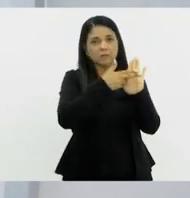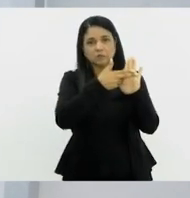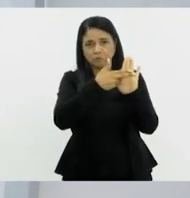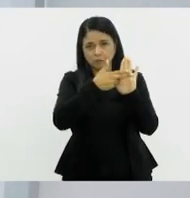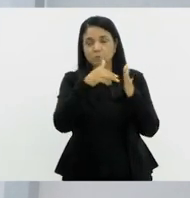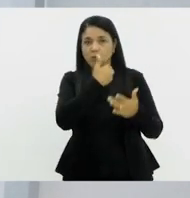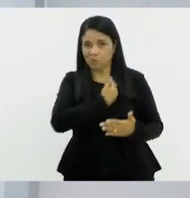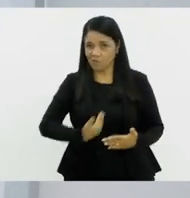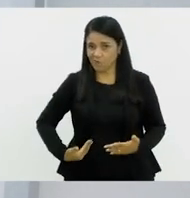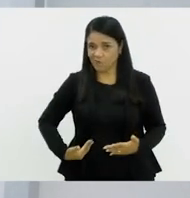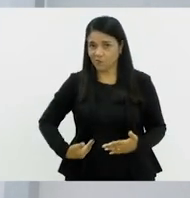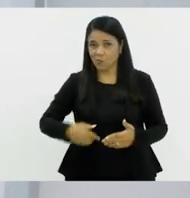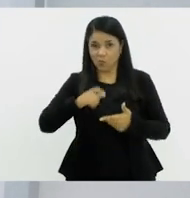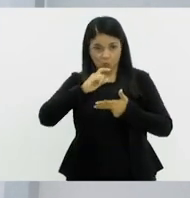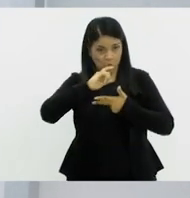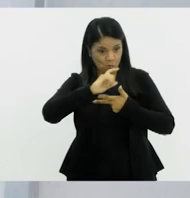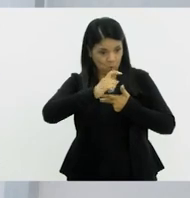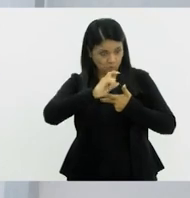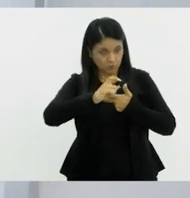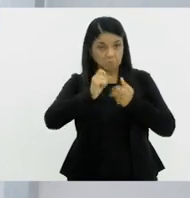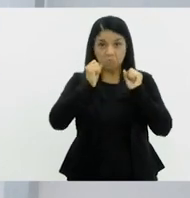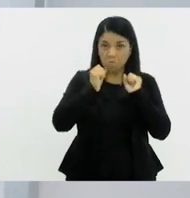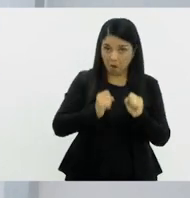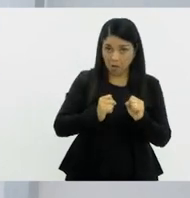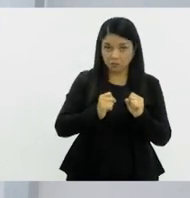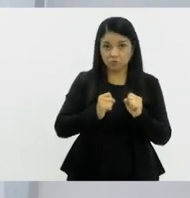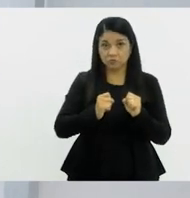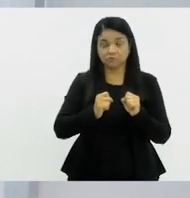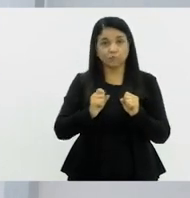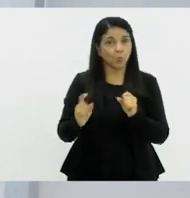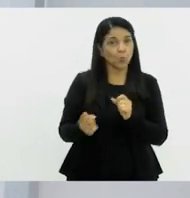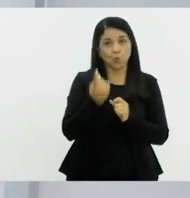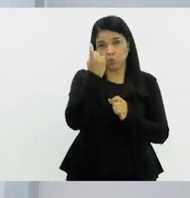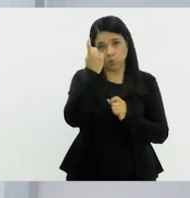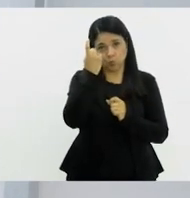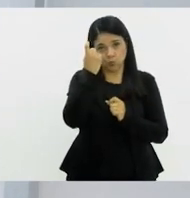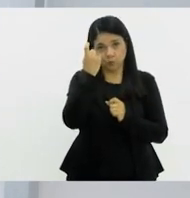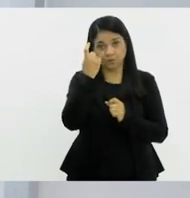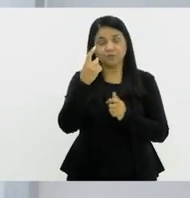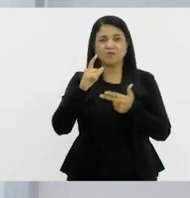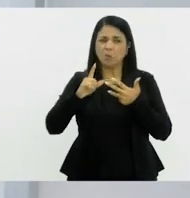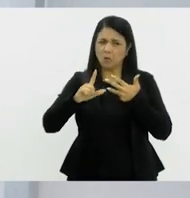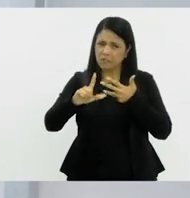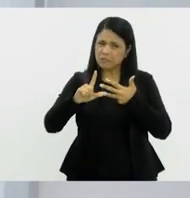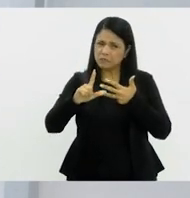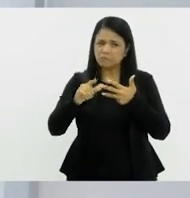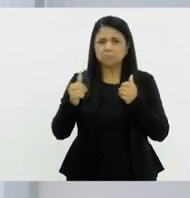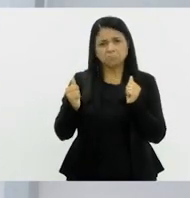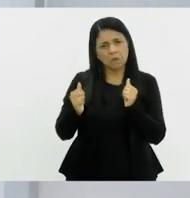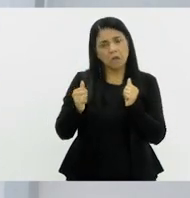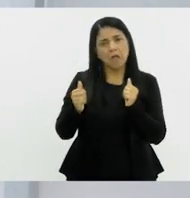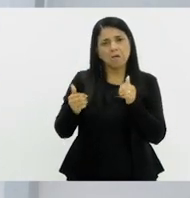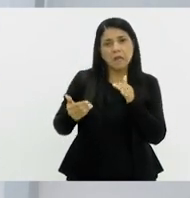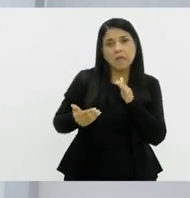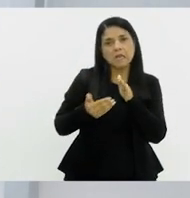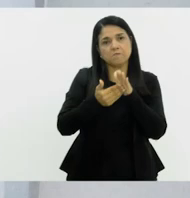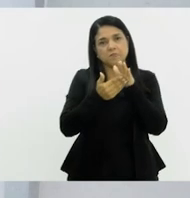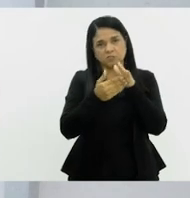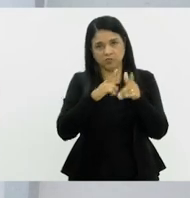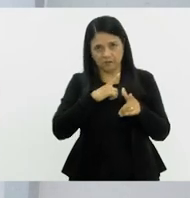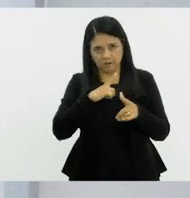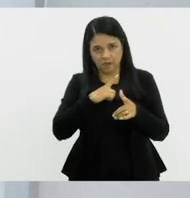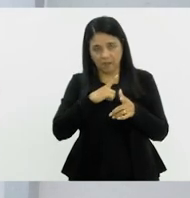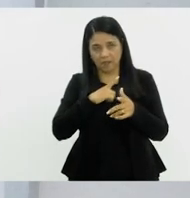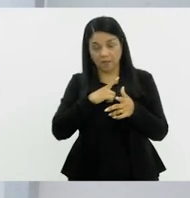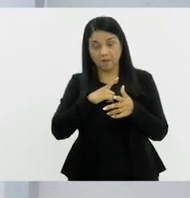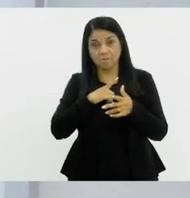pelos governos, só o executivo pode fazer, o legislativo tem até uma parte que ele pode ir, ele não pode fazer algo que é